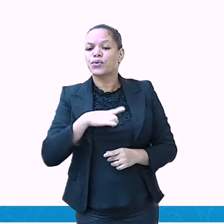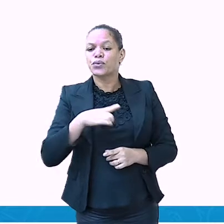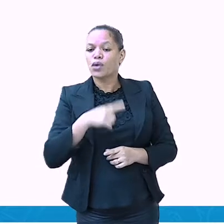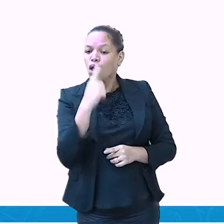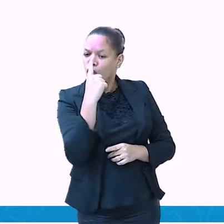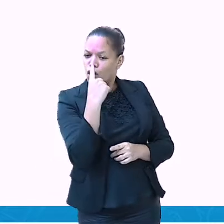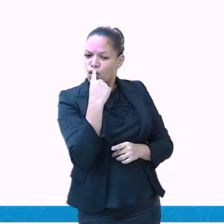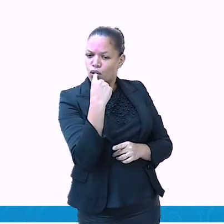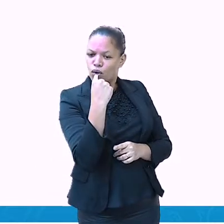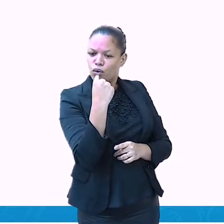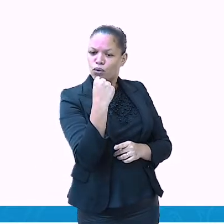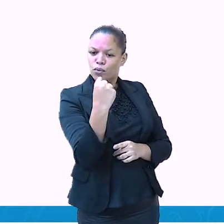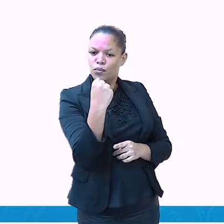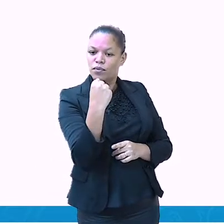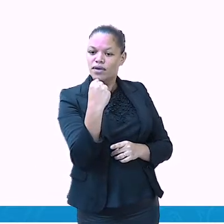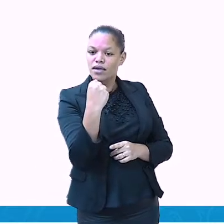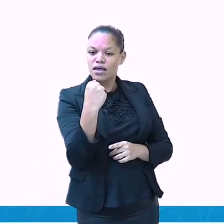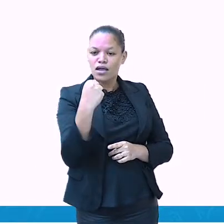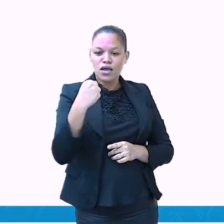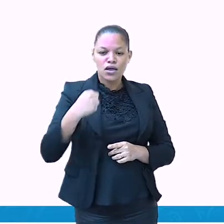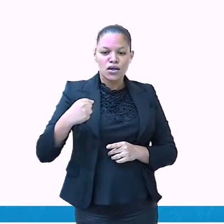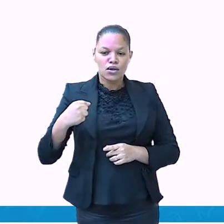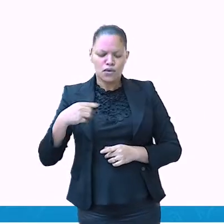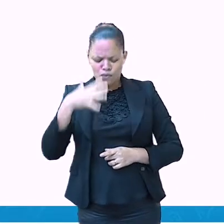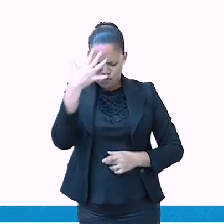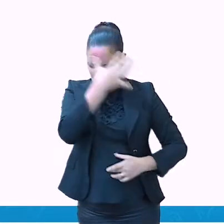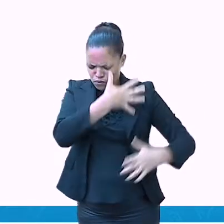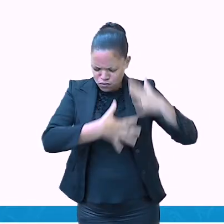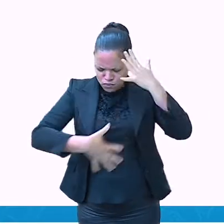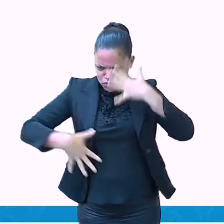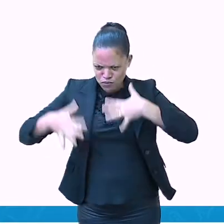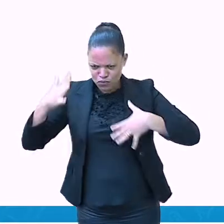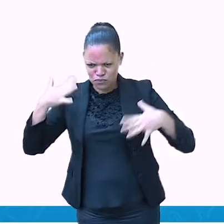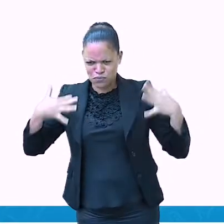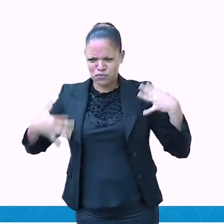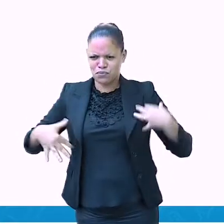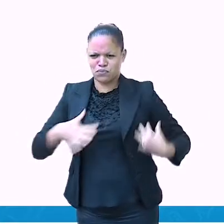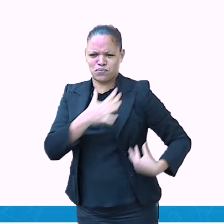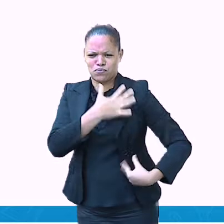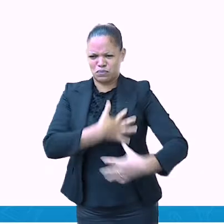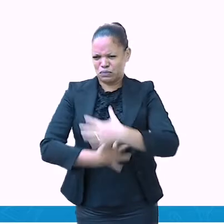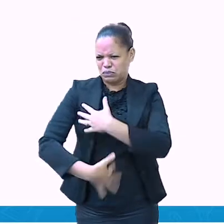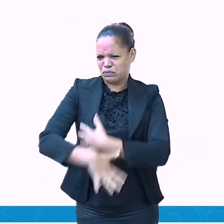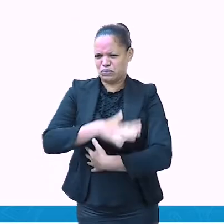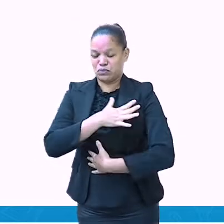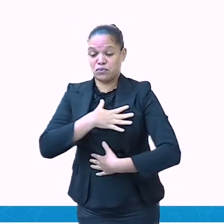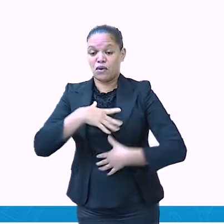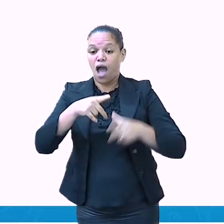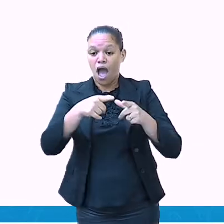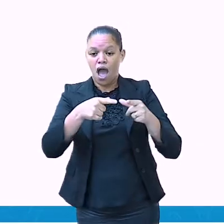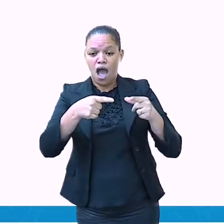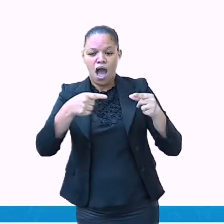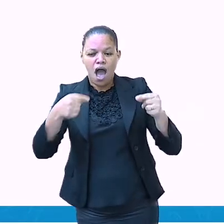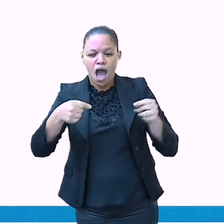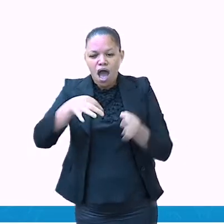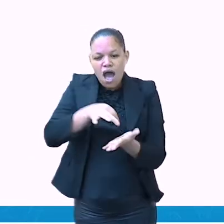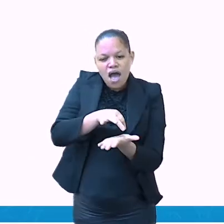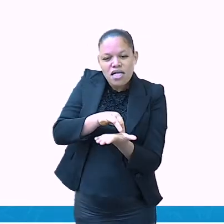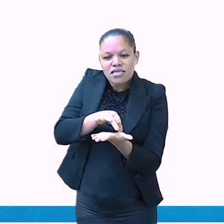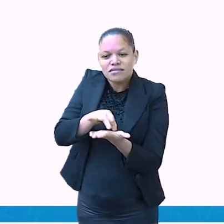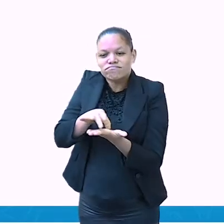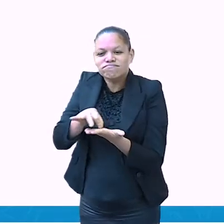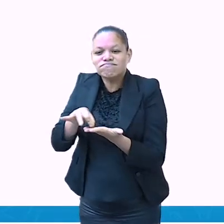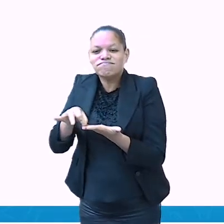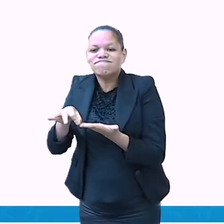ele espalha pelo seu corpo. Quando ele espalha esse líquido pelo seu corpo, ele torna as suas